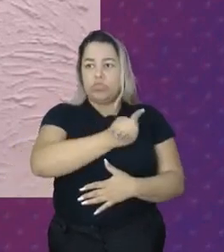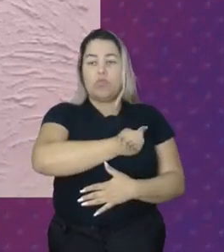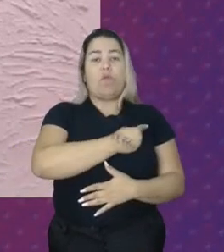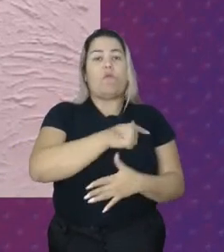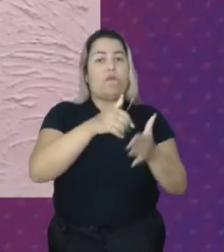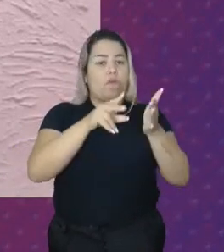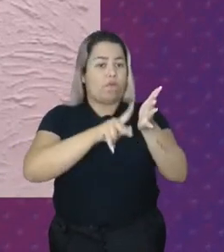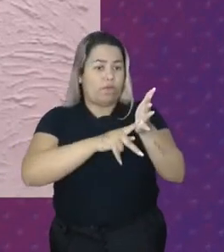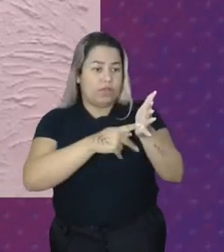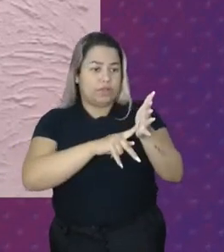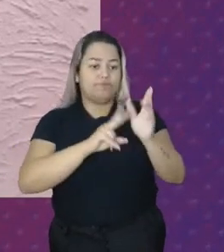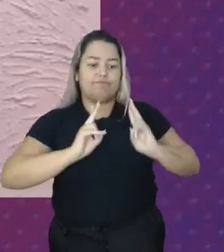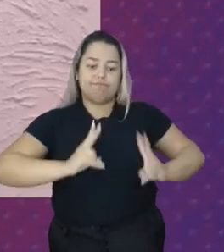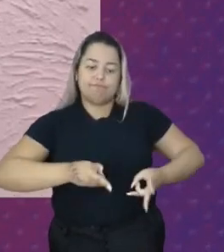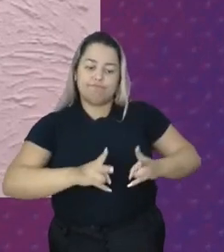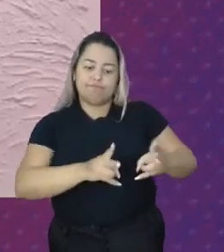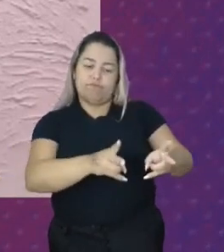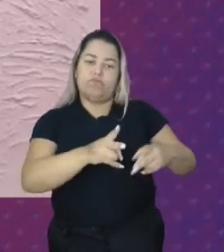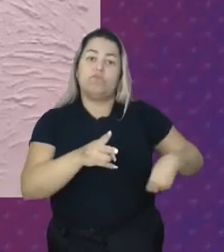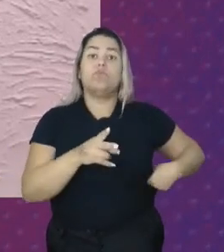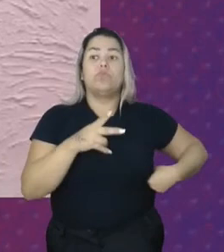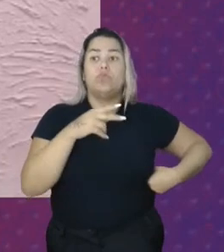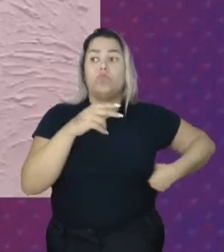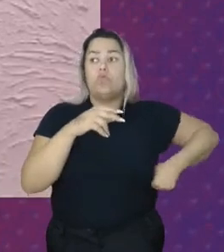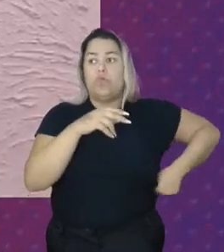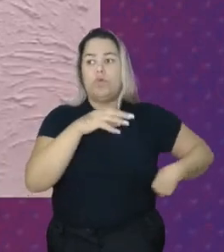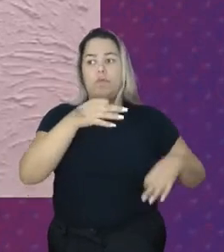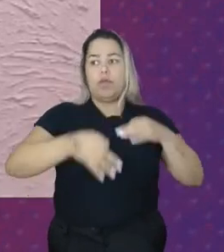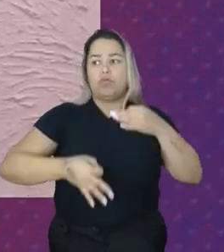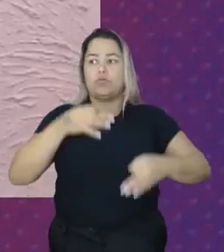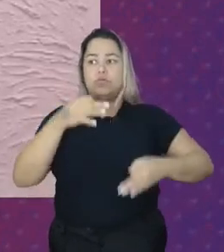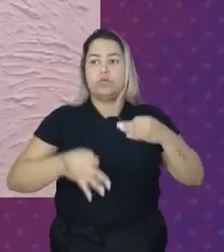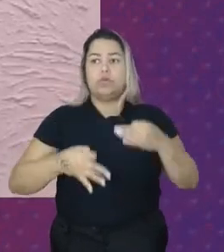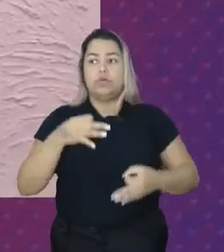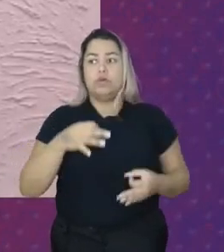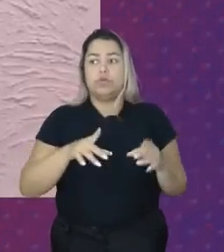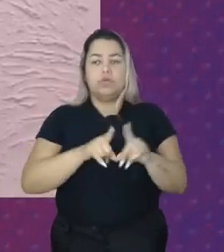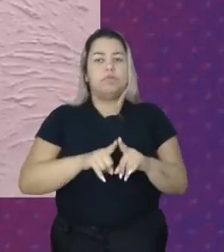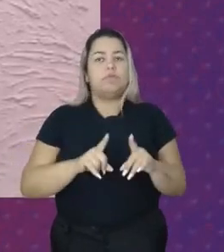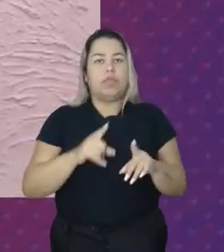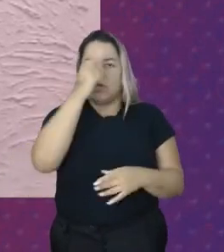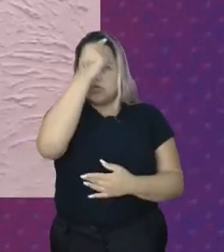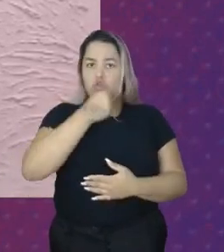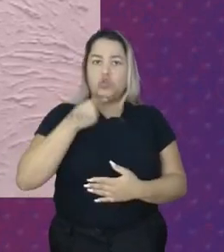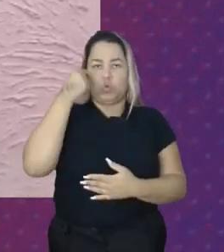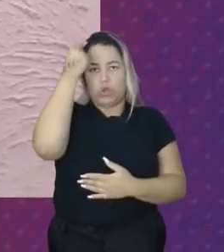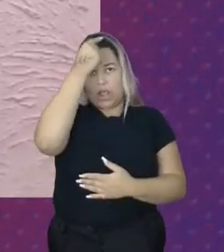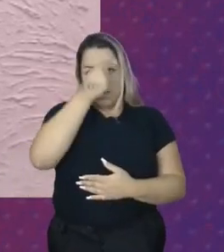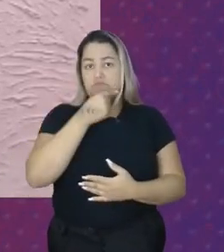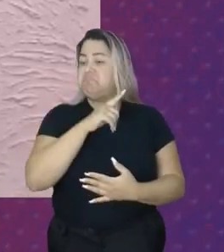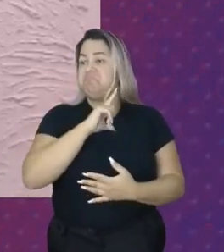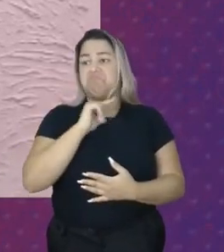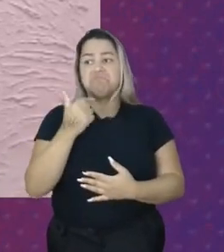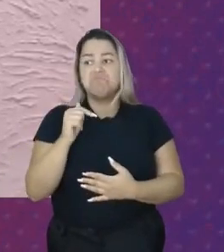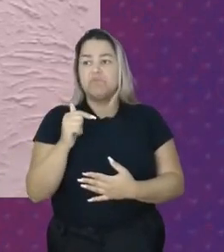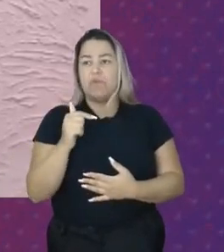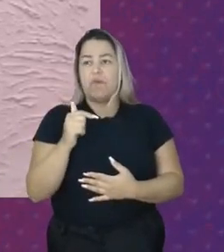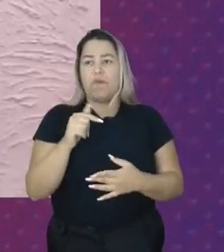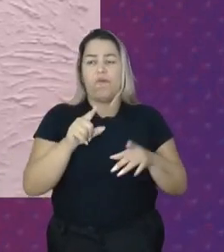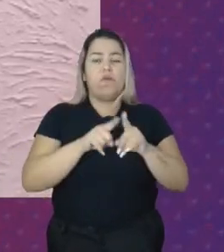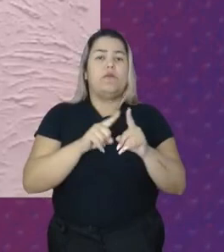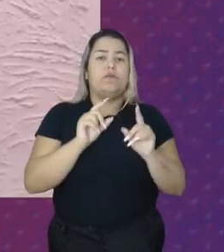sindicato, sempre colocava lá, quando ia para a justiça, a carga horária, mesmo não tendo sancionado ainda, não